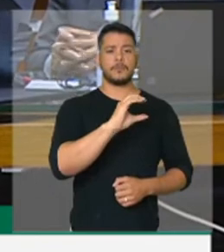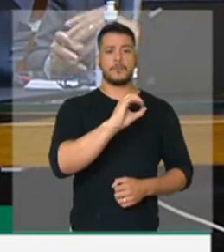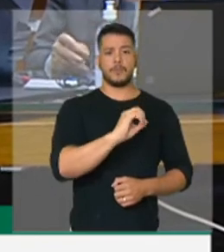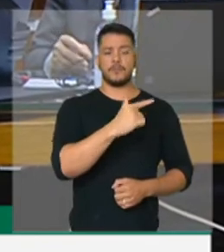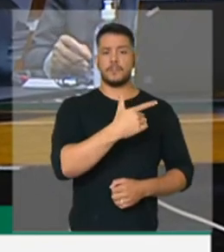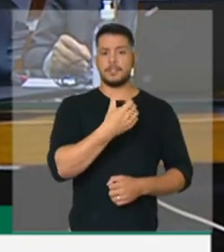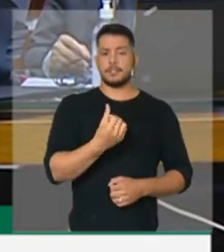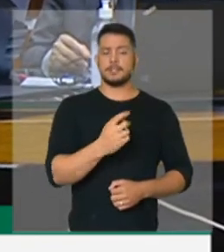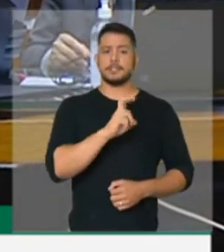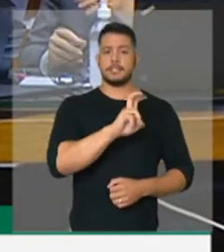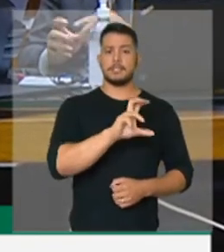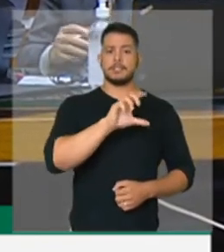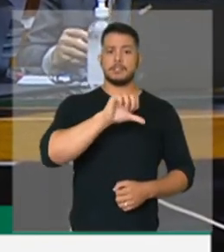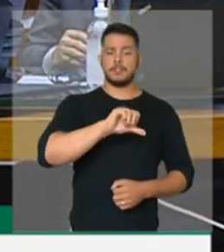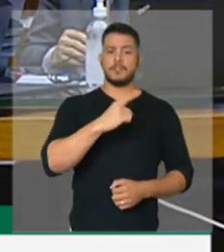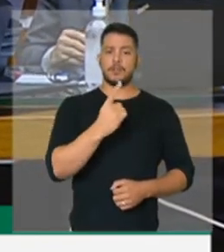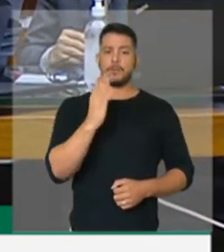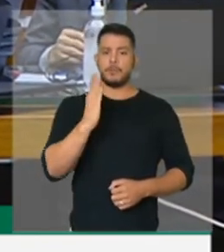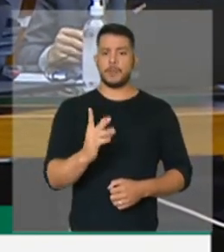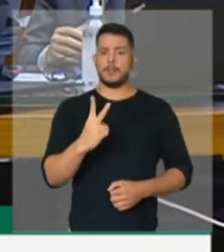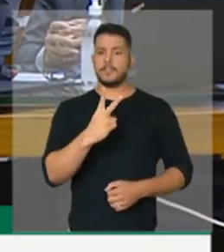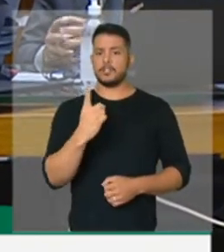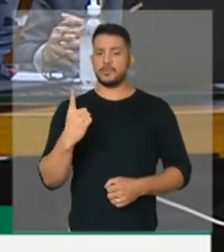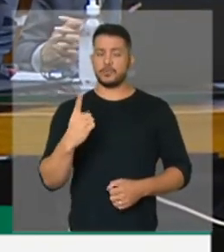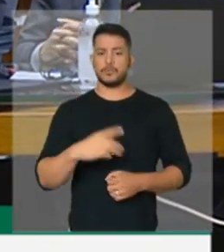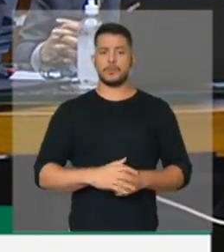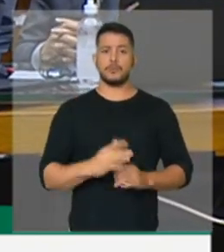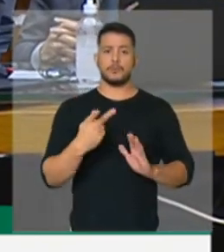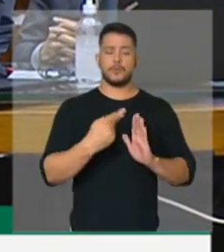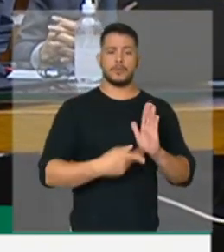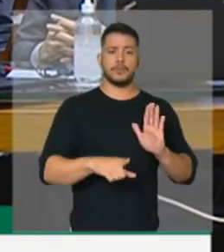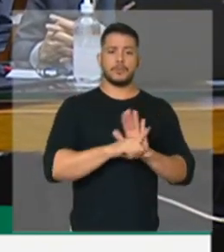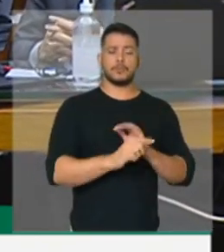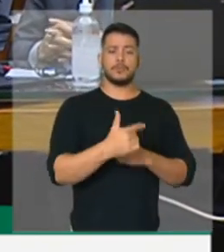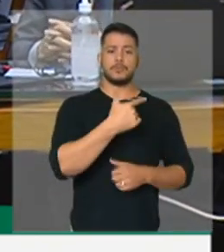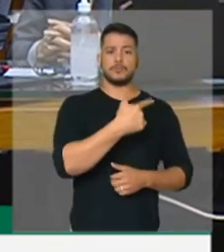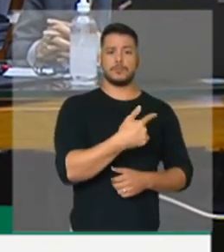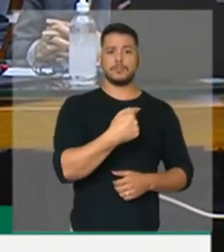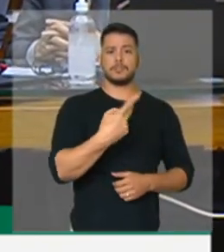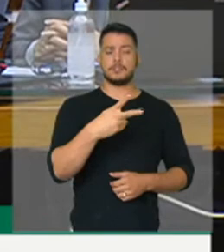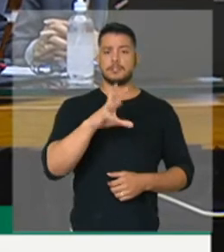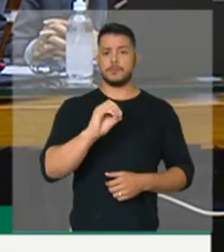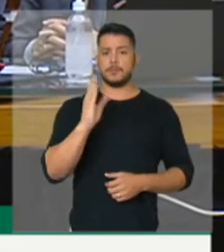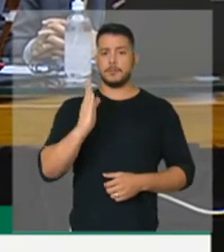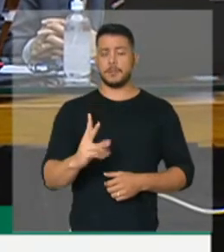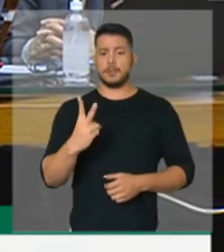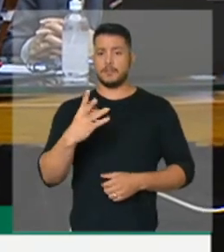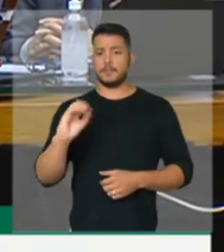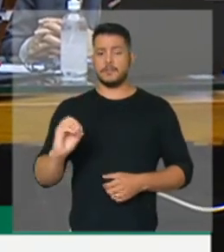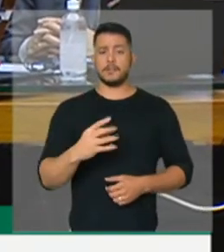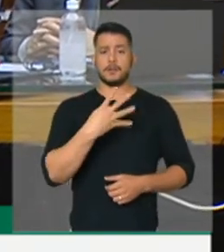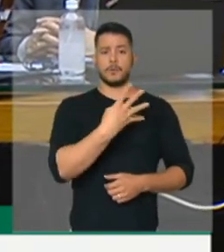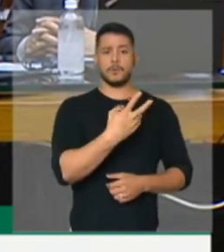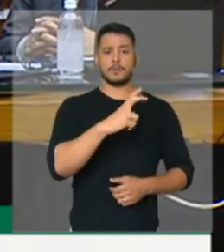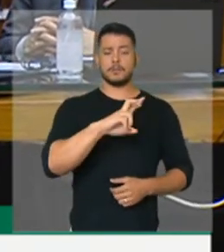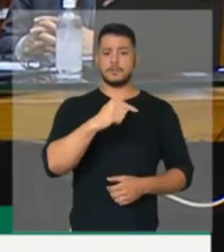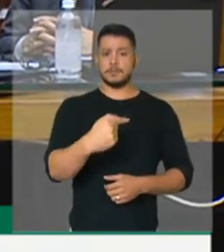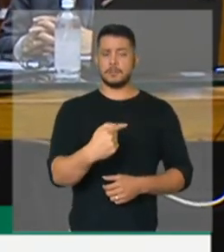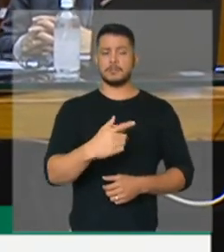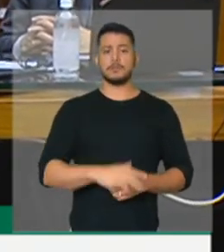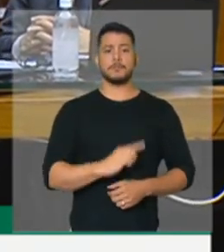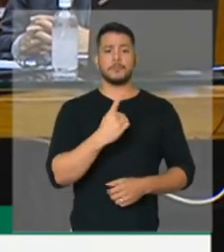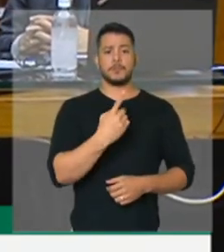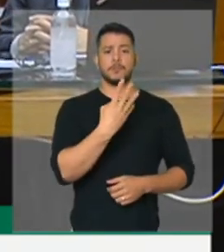de 2021. Projeto de Lei número 2750 de 2020, 457,